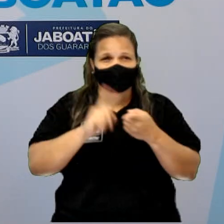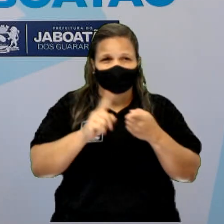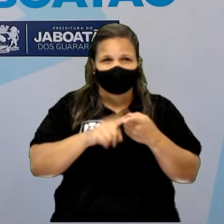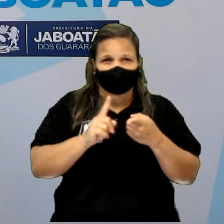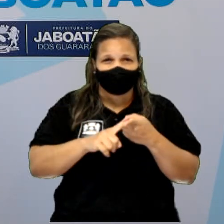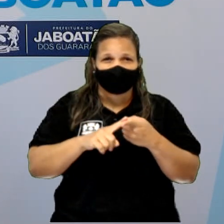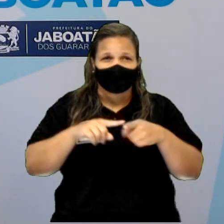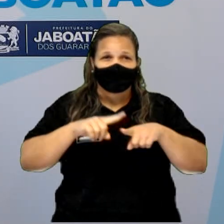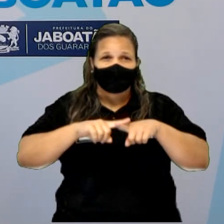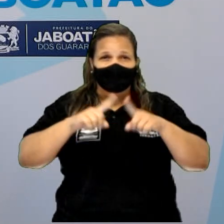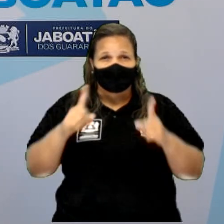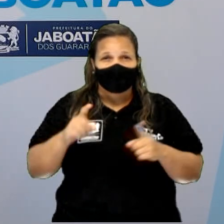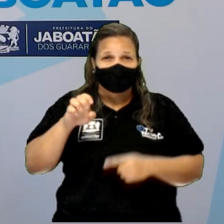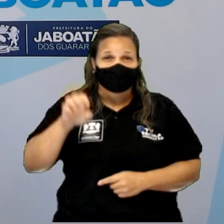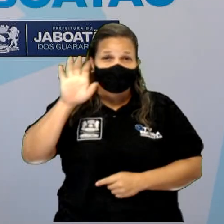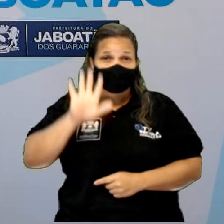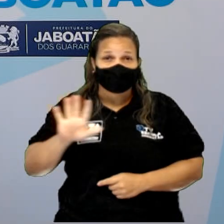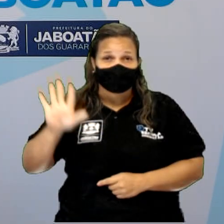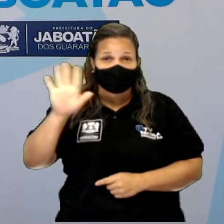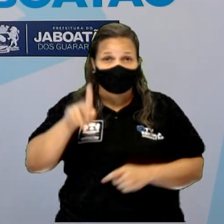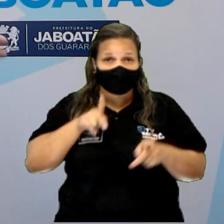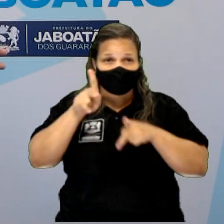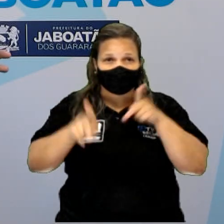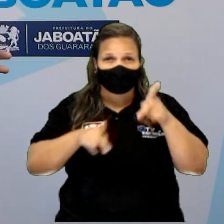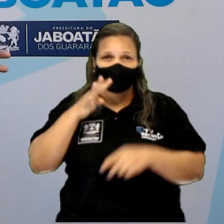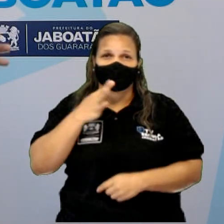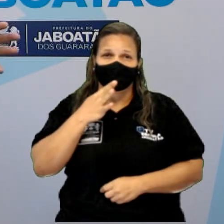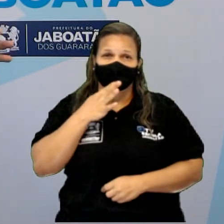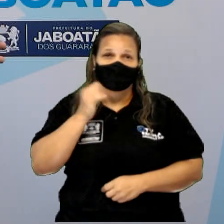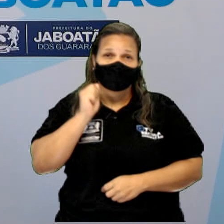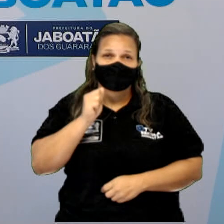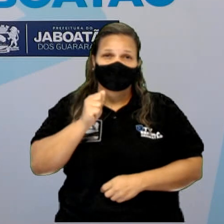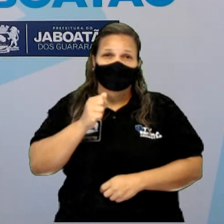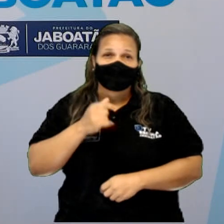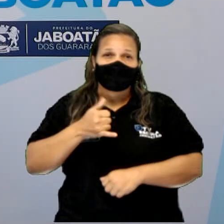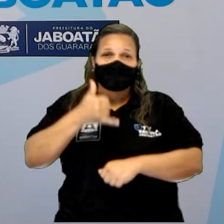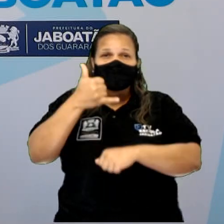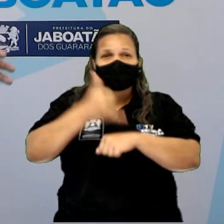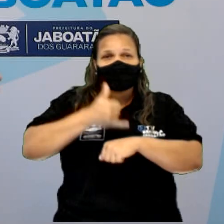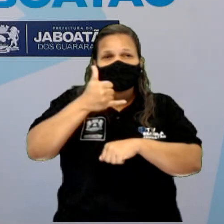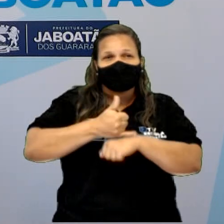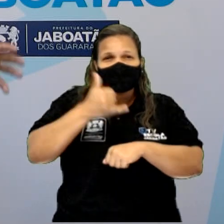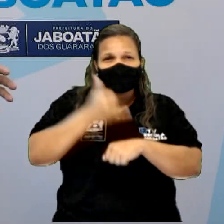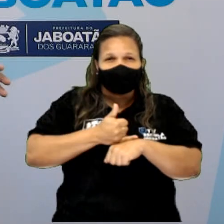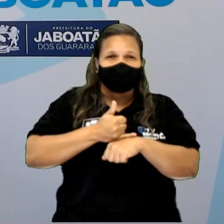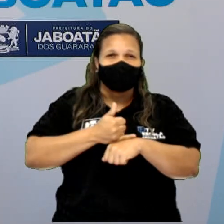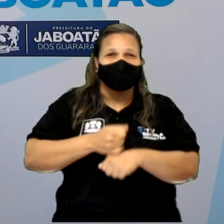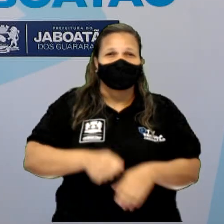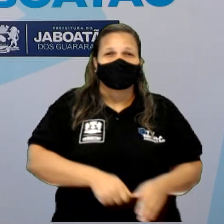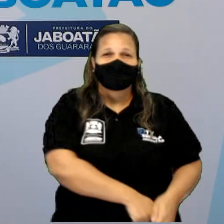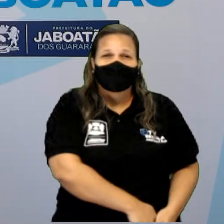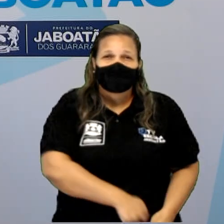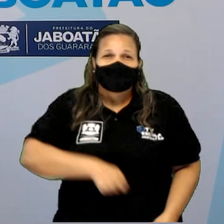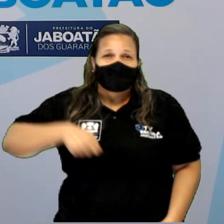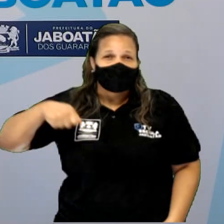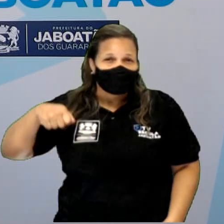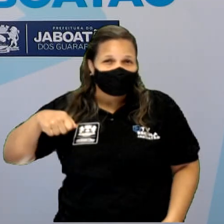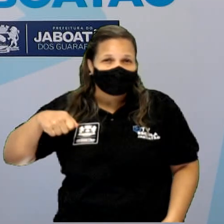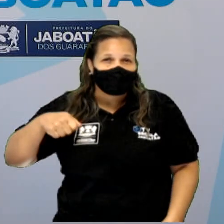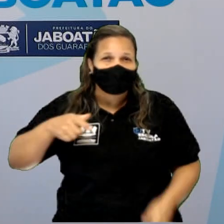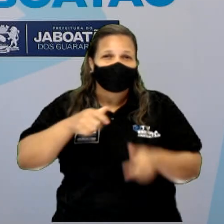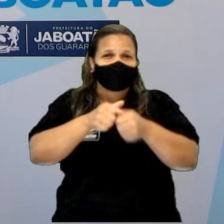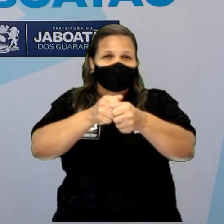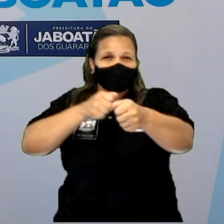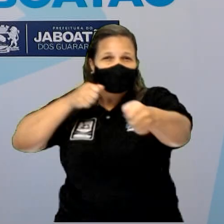quanto os espanhóis. Então, enquanto que as armaduras dos espanhóis, as espadas, as lanças eram feitas de metal e não